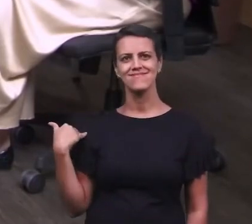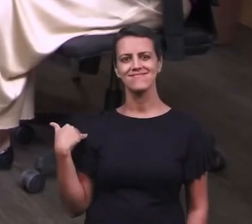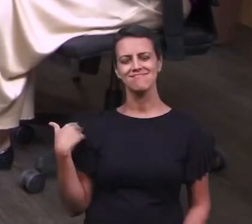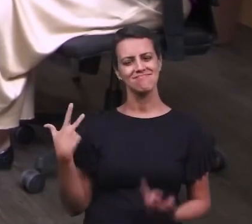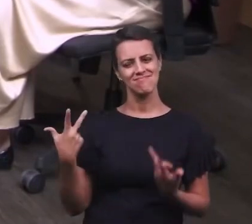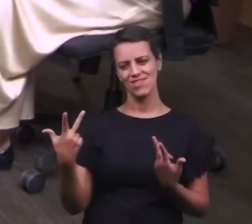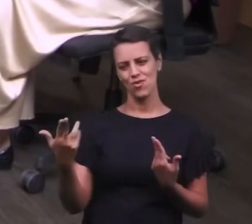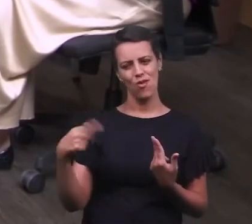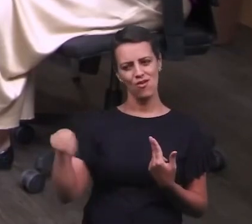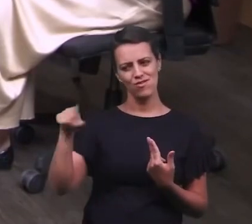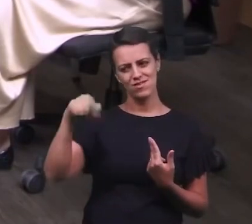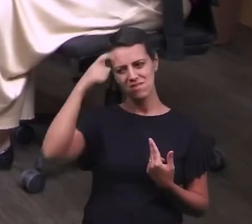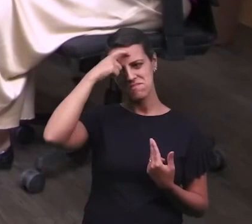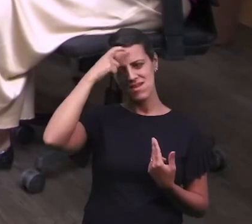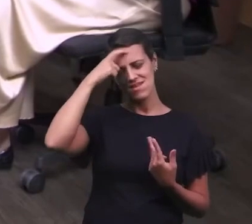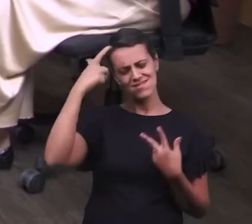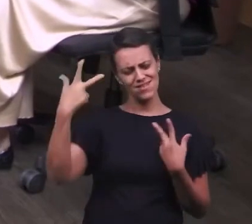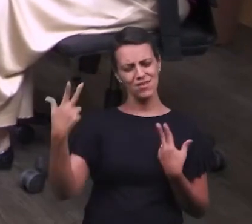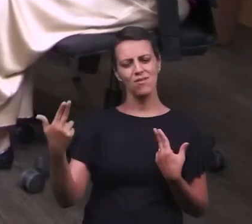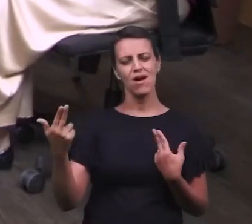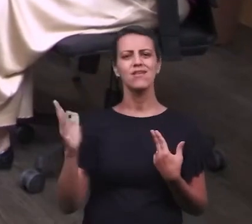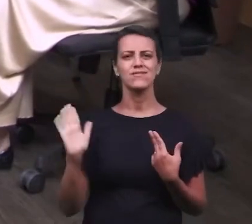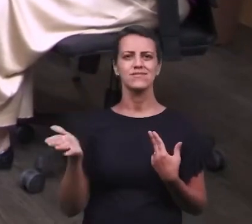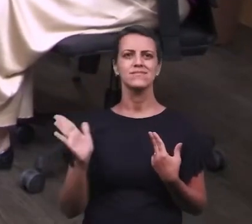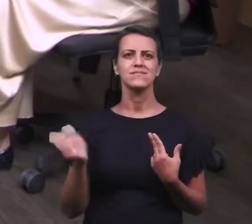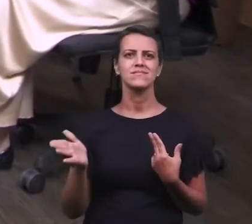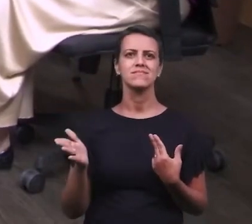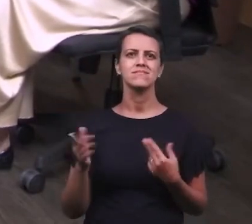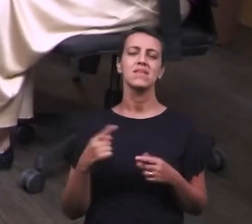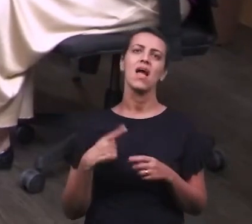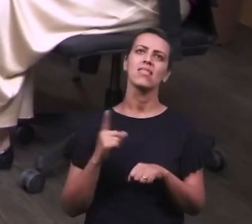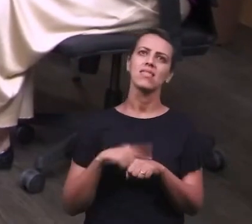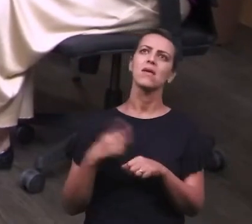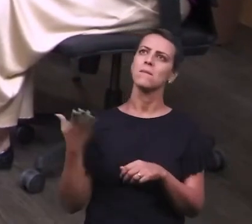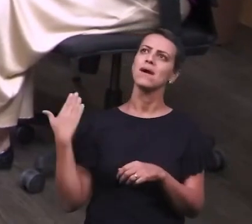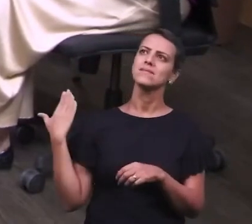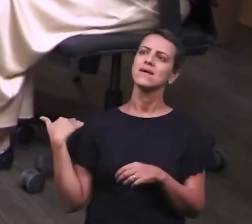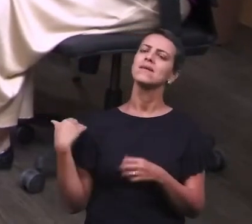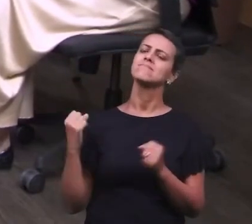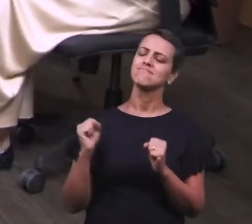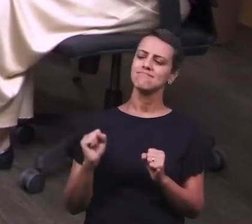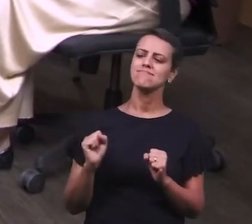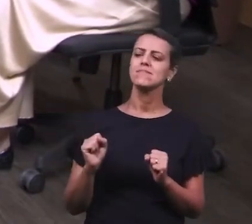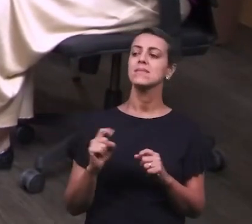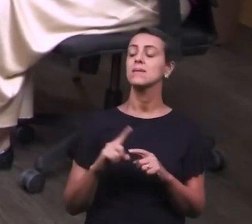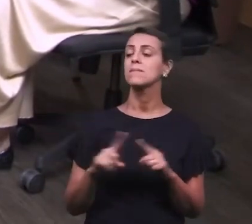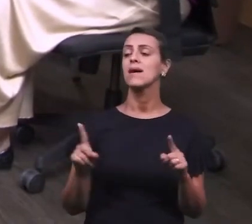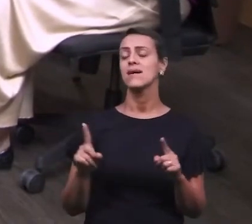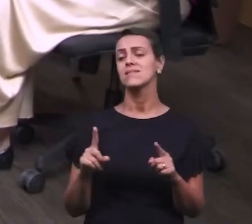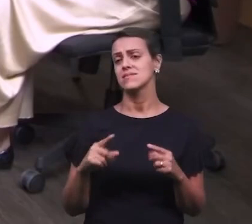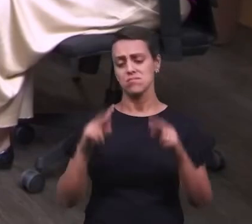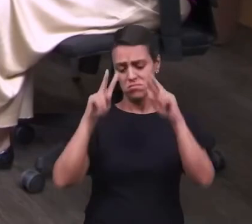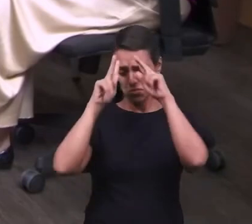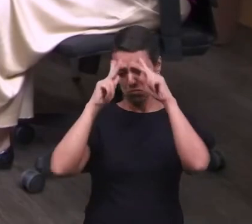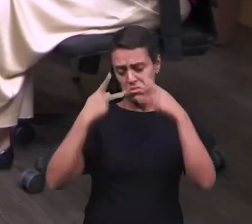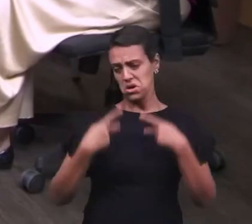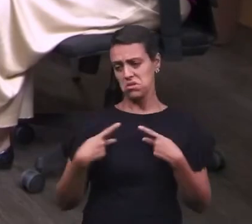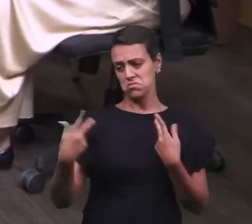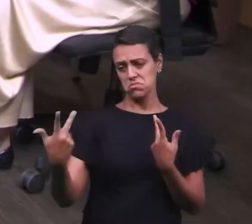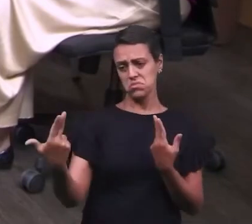cabeça que vocês têm hoje. Eram outros tempos, mas o ser humano sempre foi ser humano, né? Então a